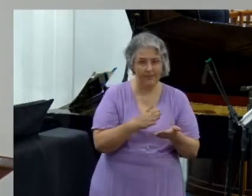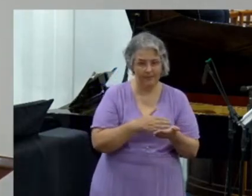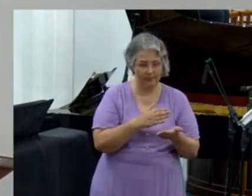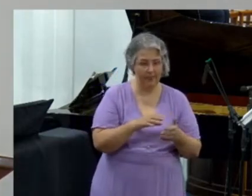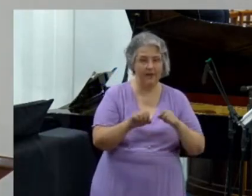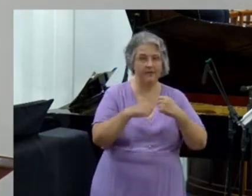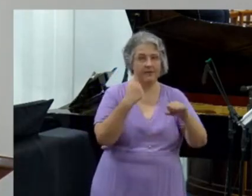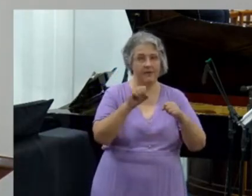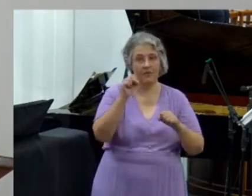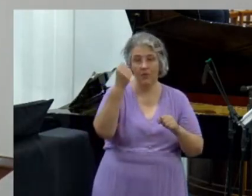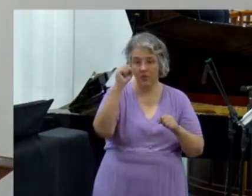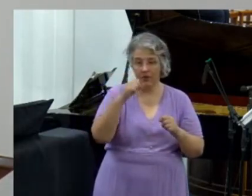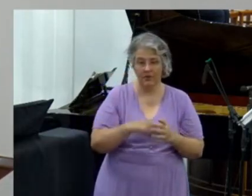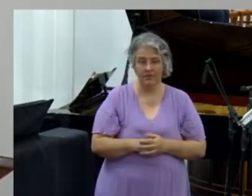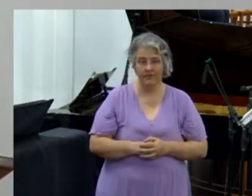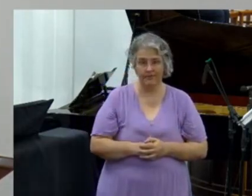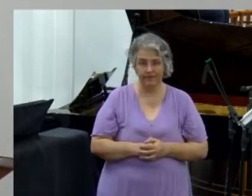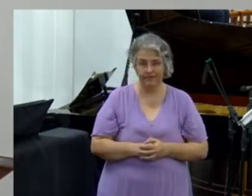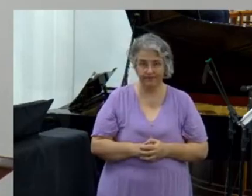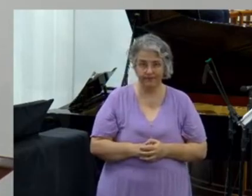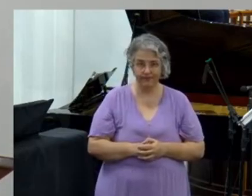neste texto.